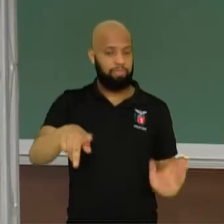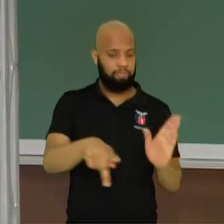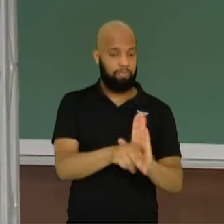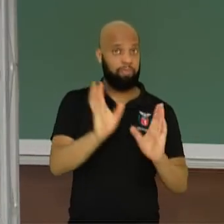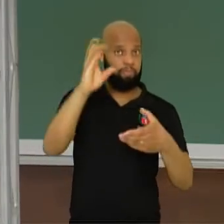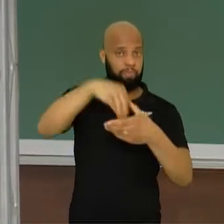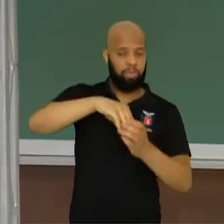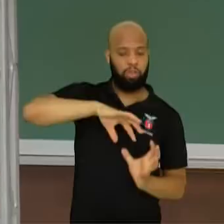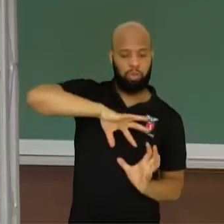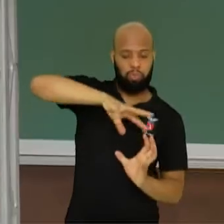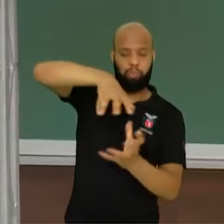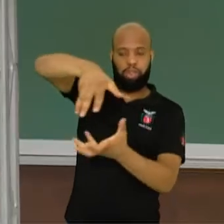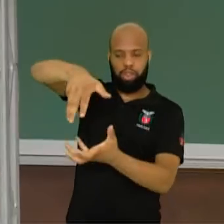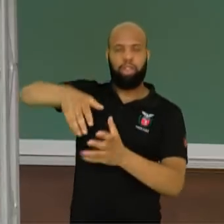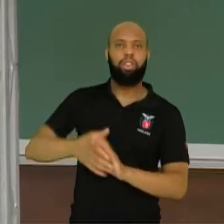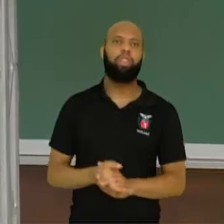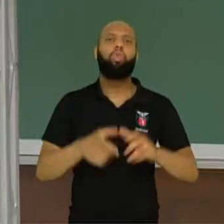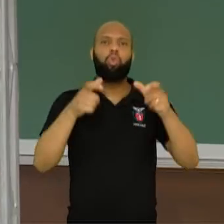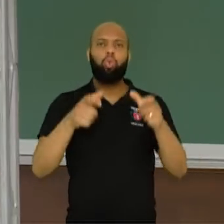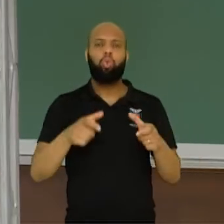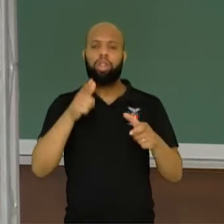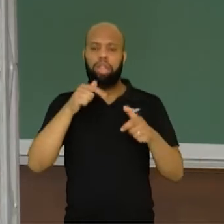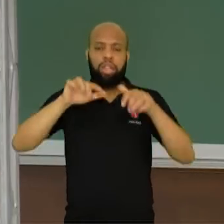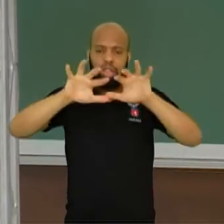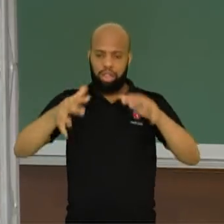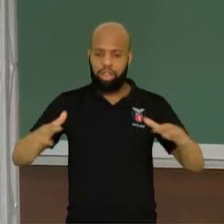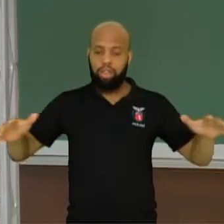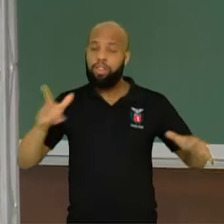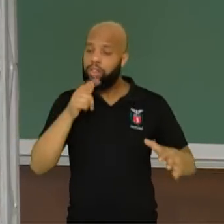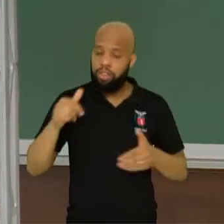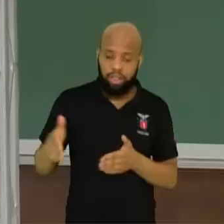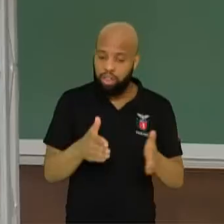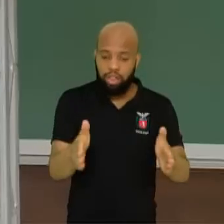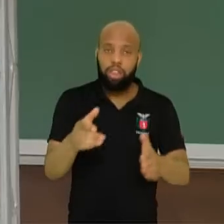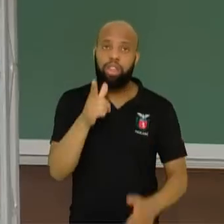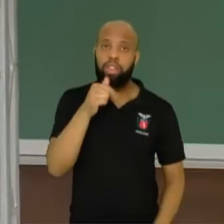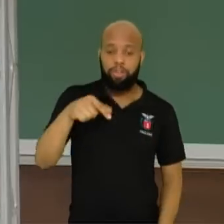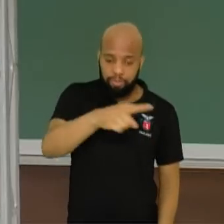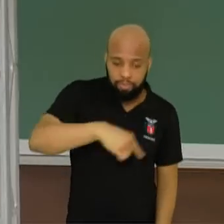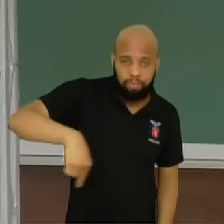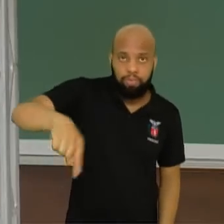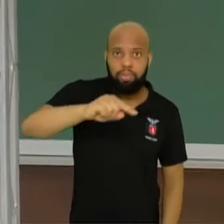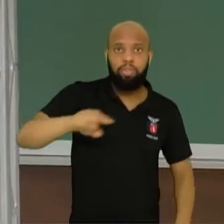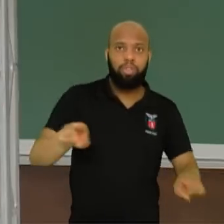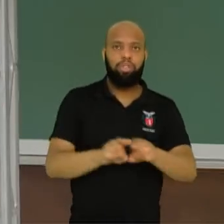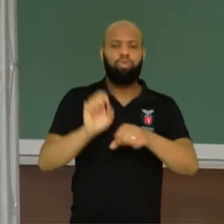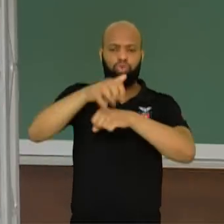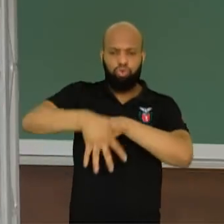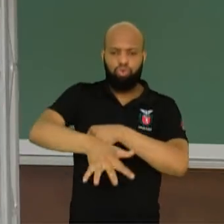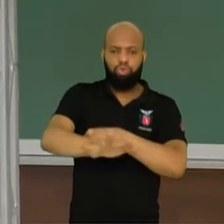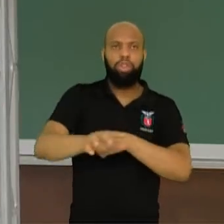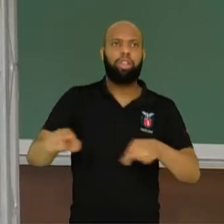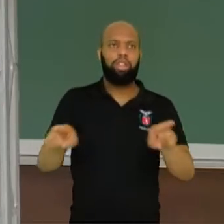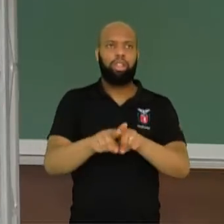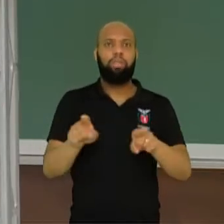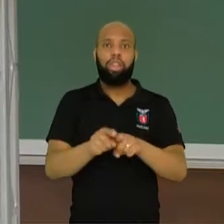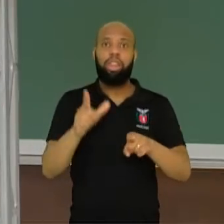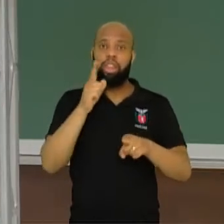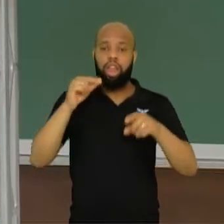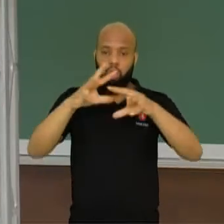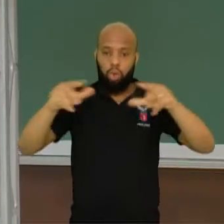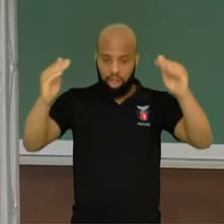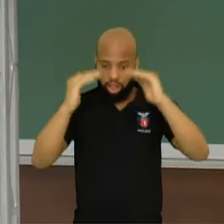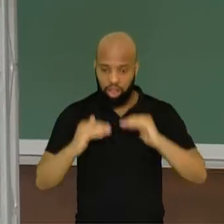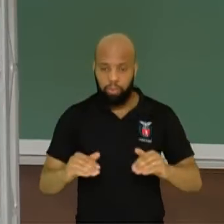as imagens desses locais que eu trouxe para vocês. Todos eu vou encontrar água. Pode ser doce ou